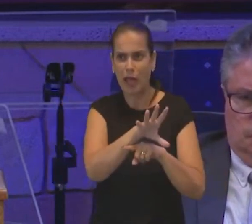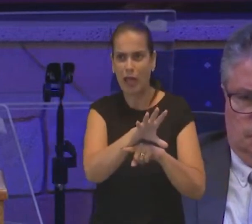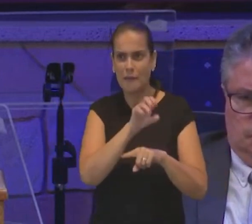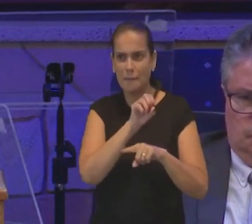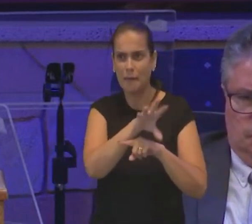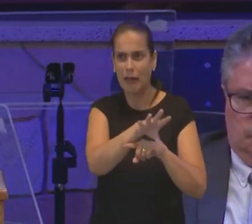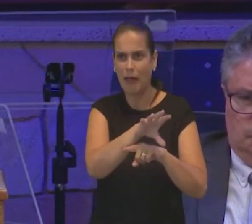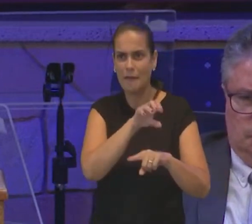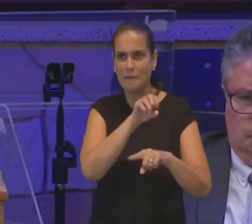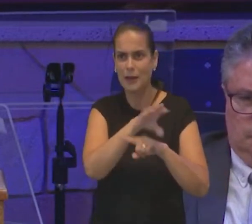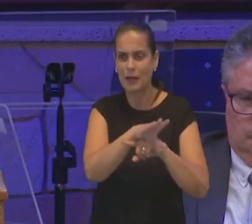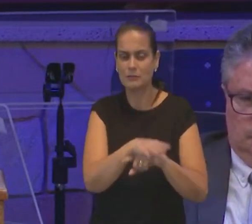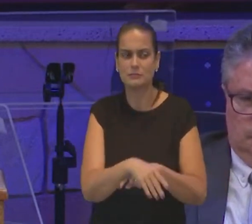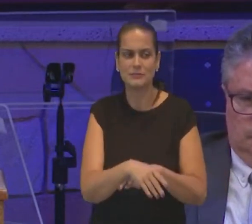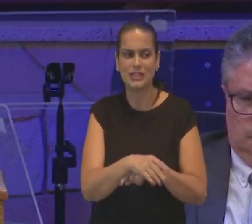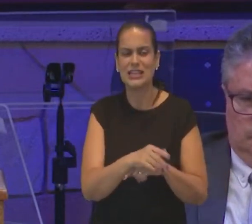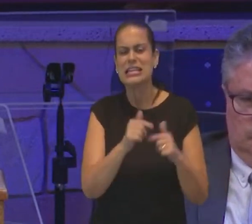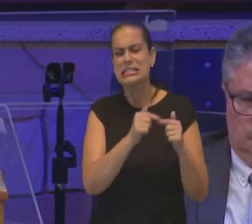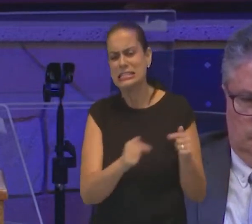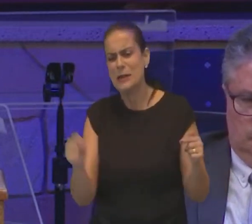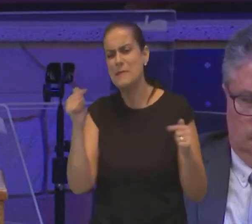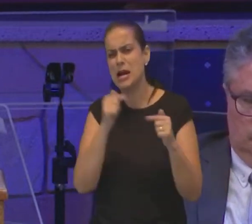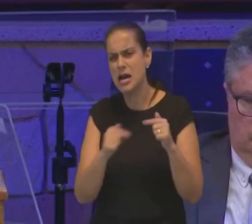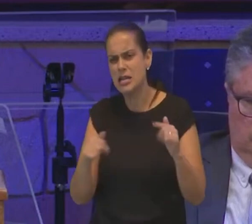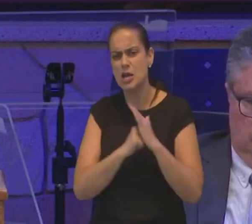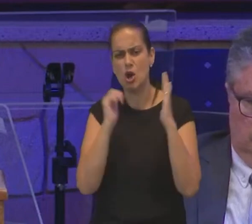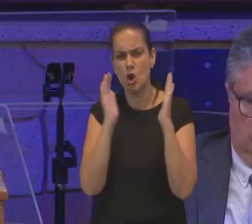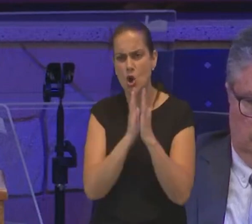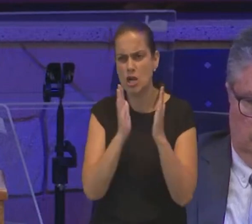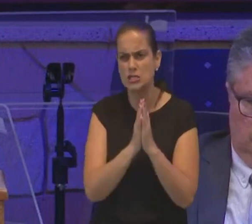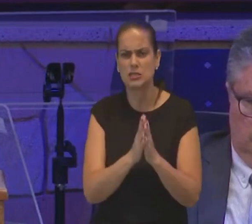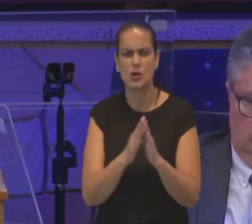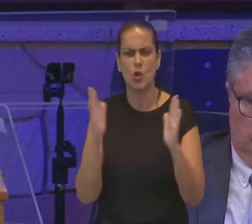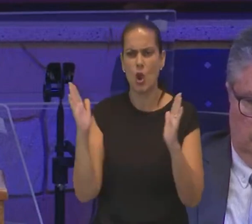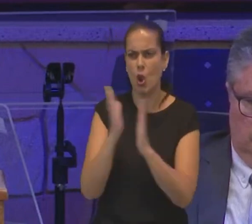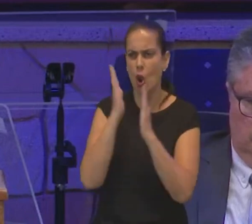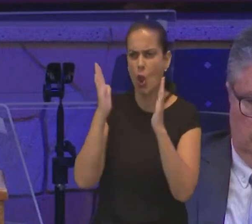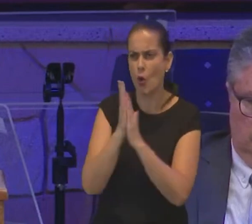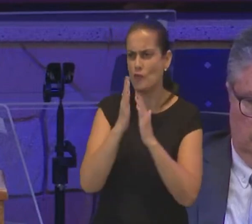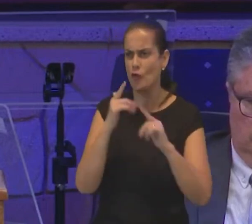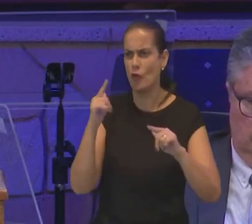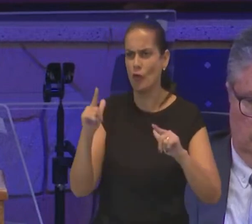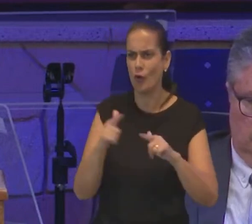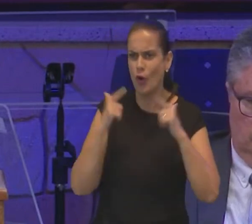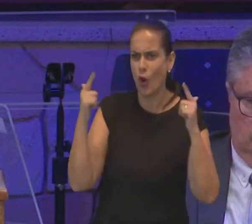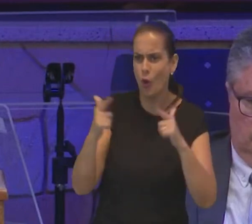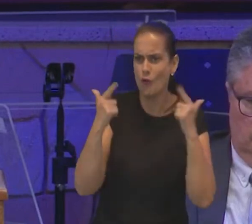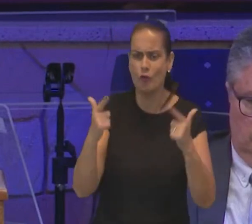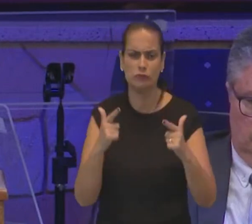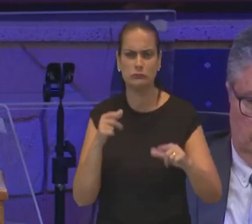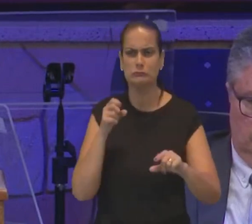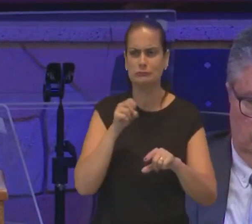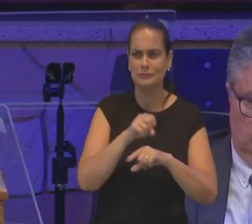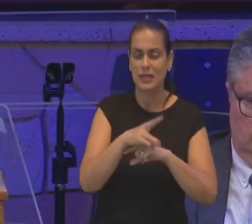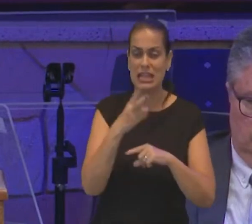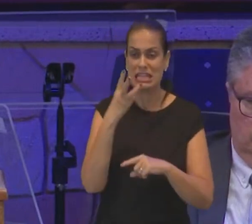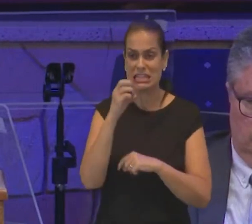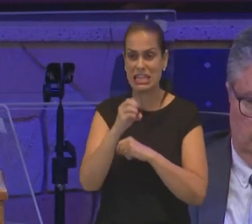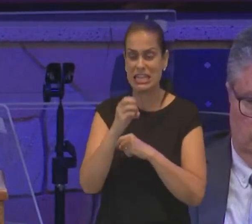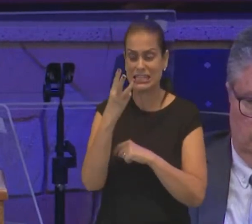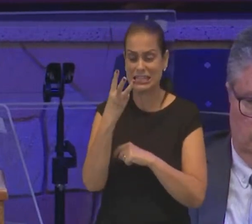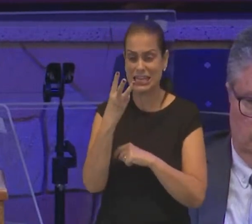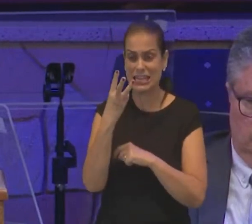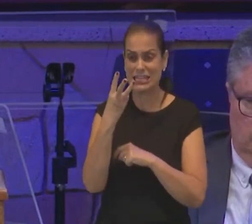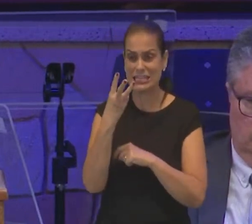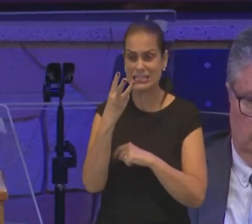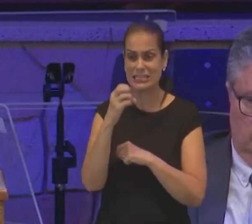gravando louvor, mensagem, oração, e de 3 anos para cá, Deus